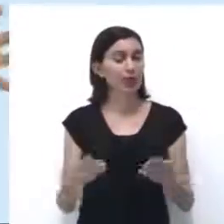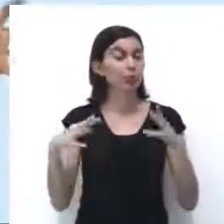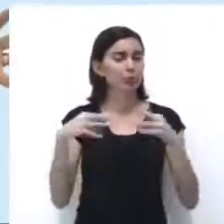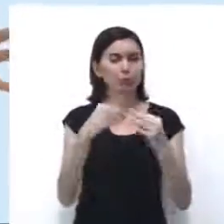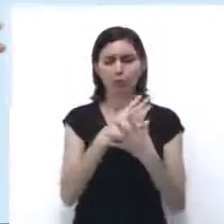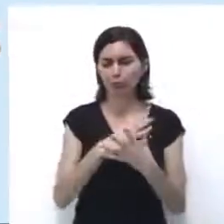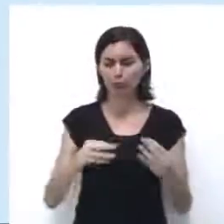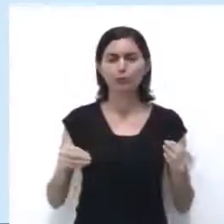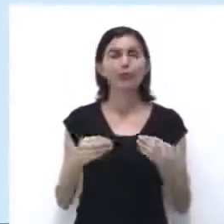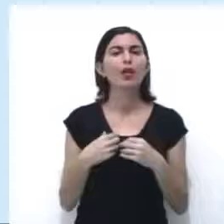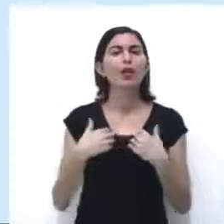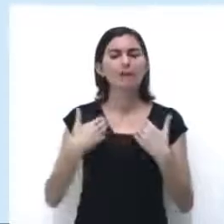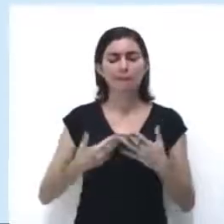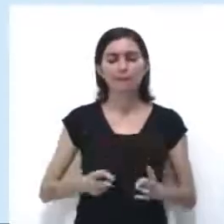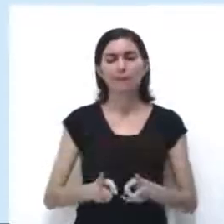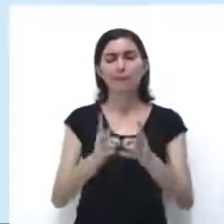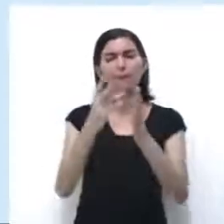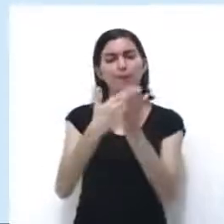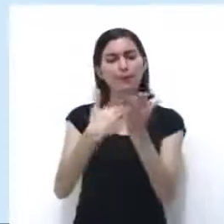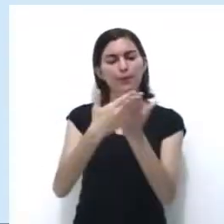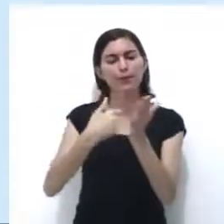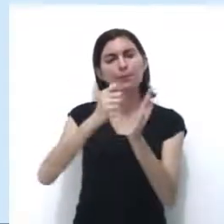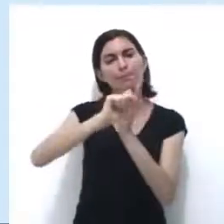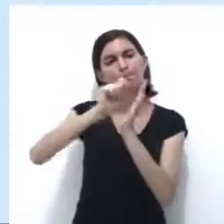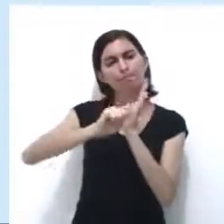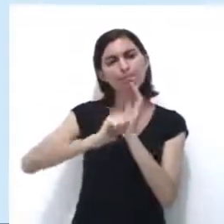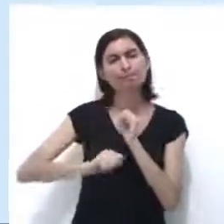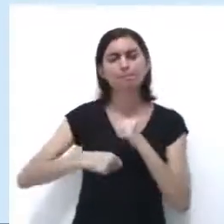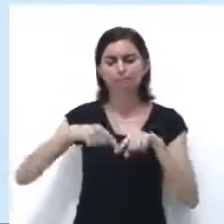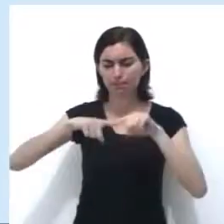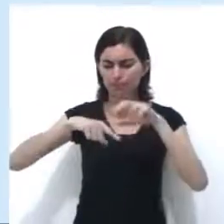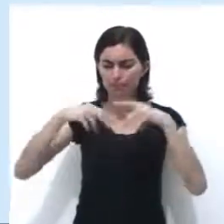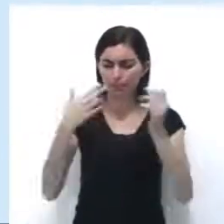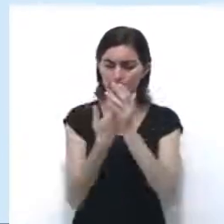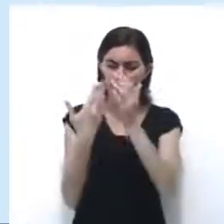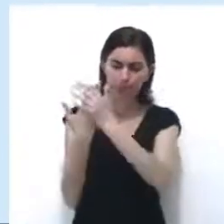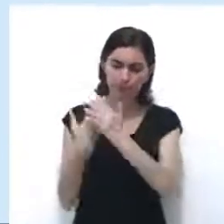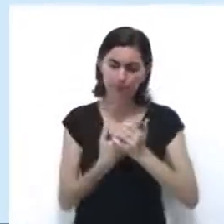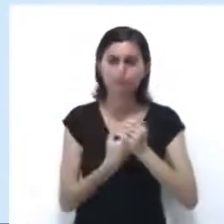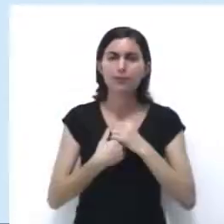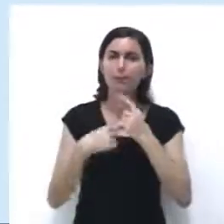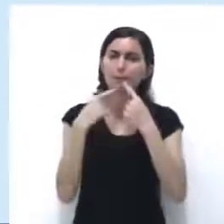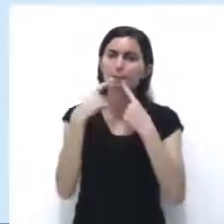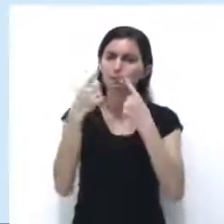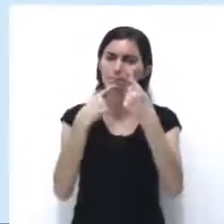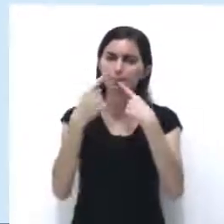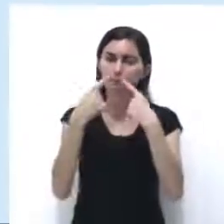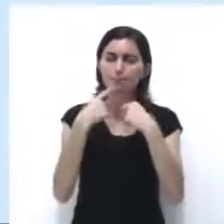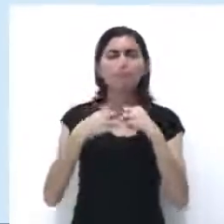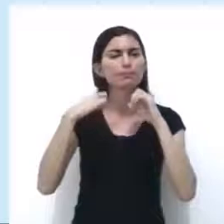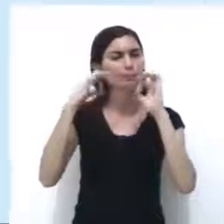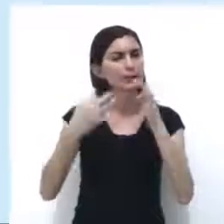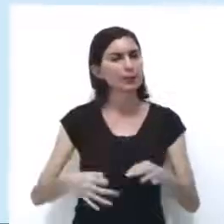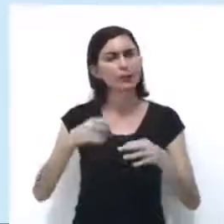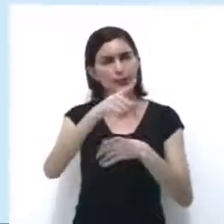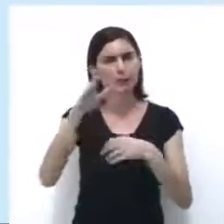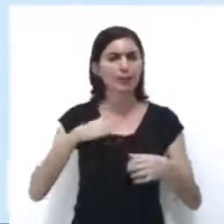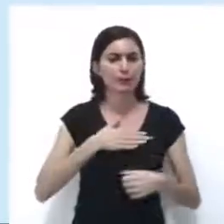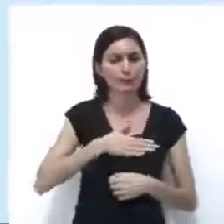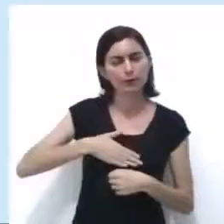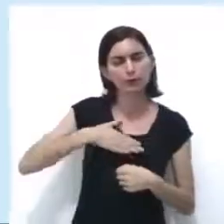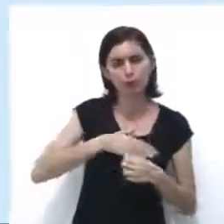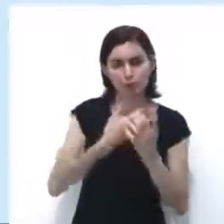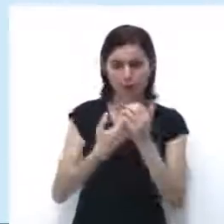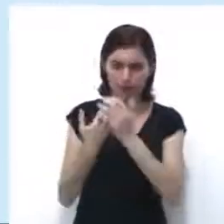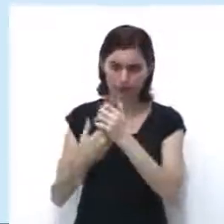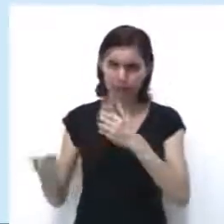enquanto tudo isso não passa, vamos aí pegar nosso caderno, vamos pegar nosso material de estudo e vamos bater um papo aqui. Eu tenho certeza que você vai